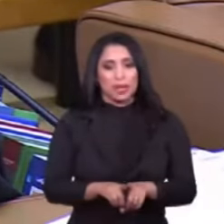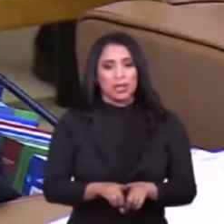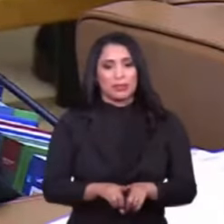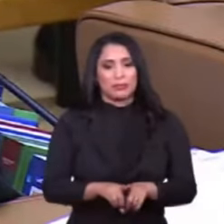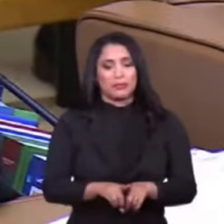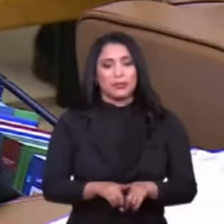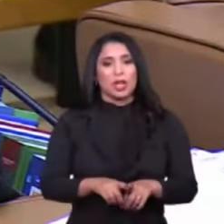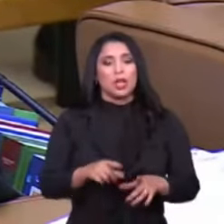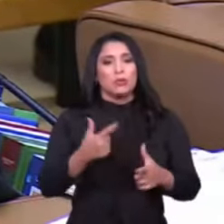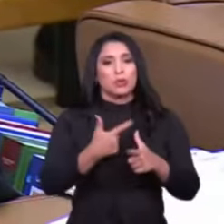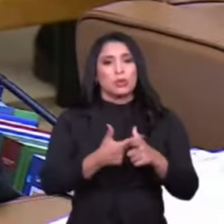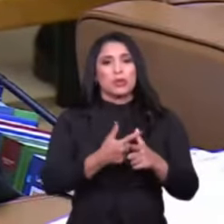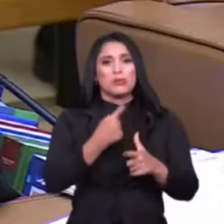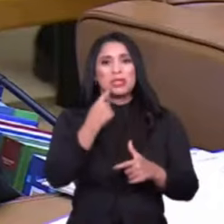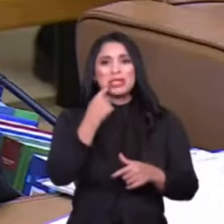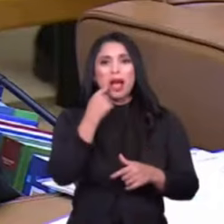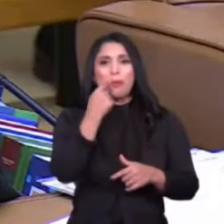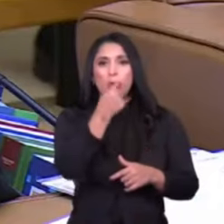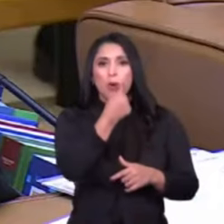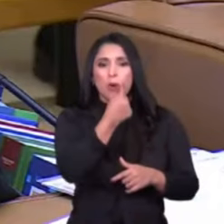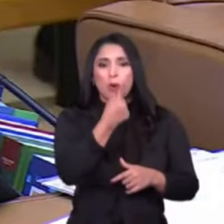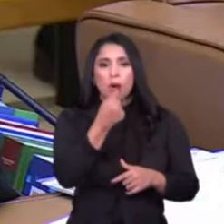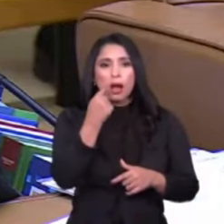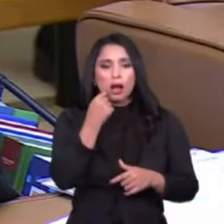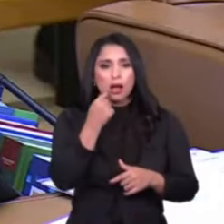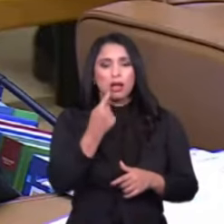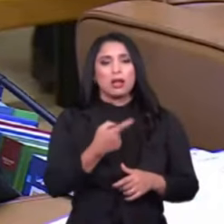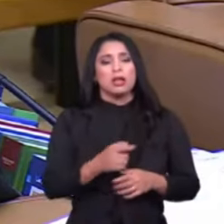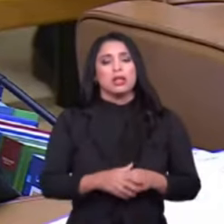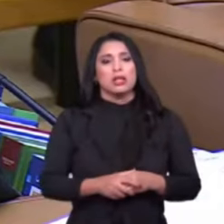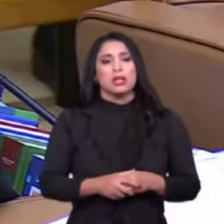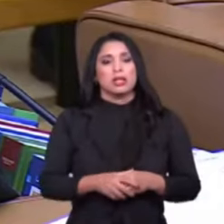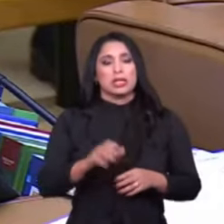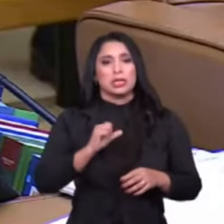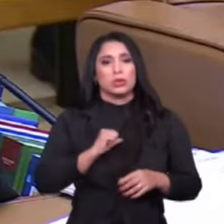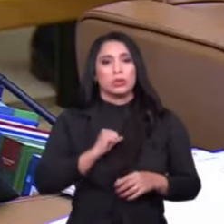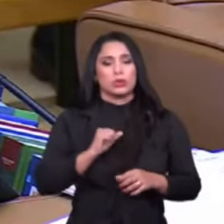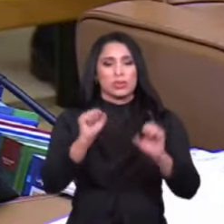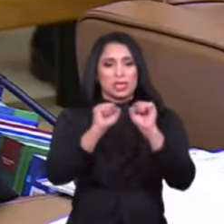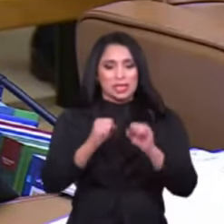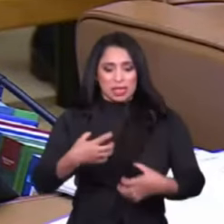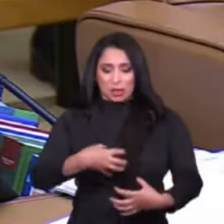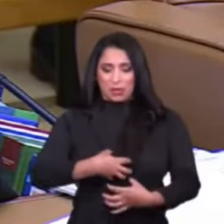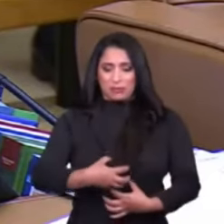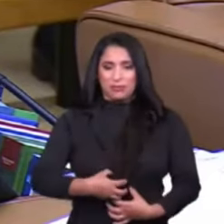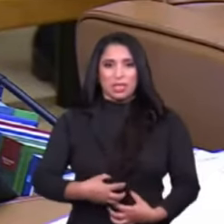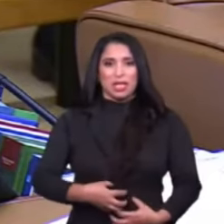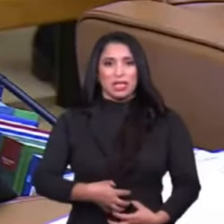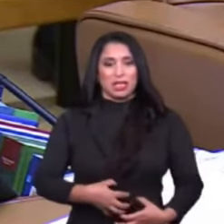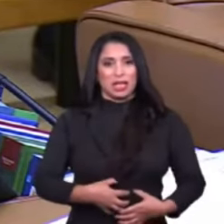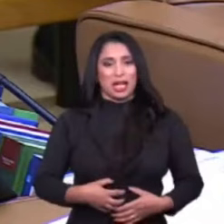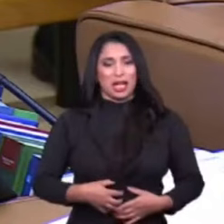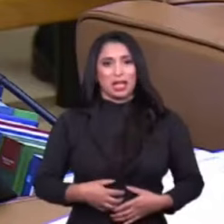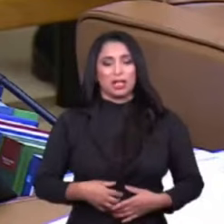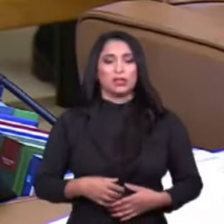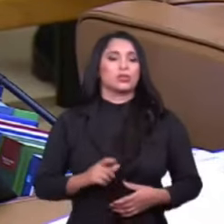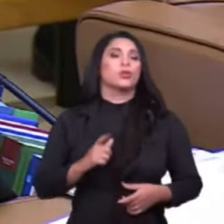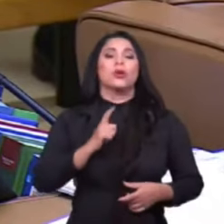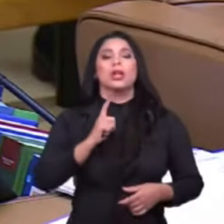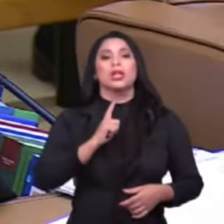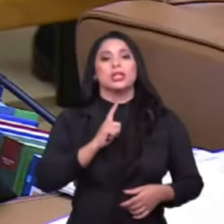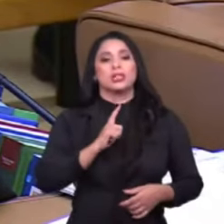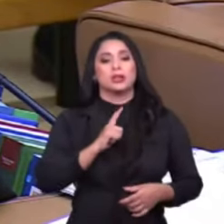fissuras orais, membros, sistema gastrointestinal e trato reprodutivo e